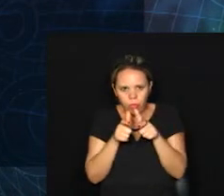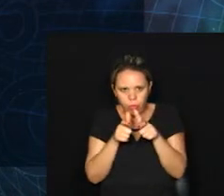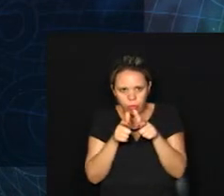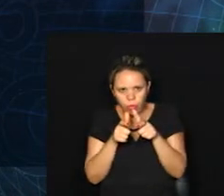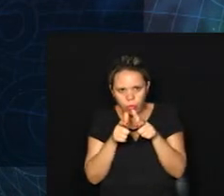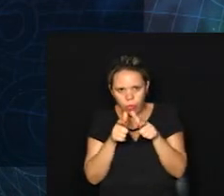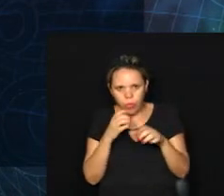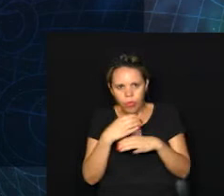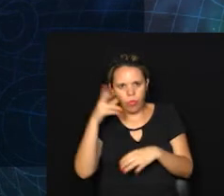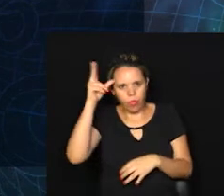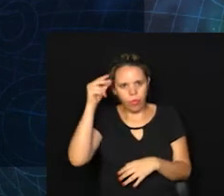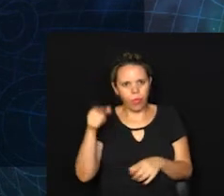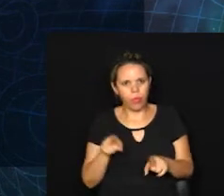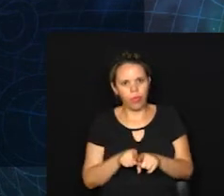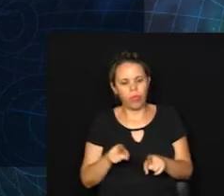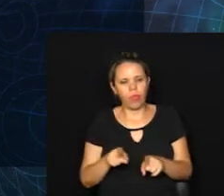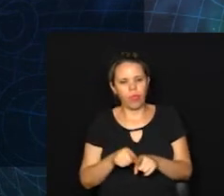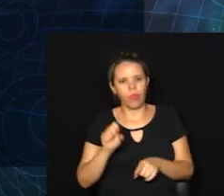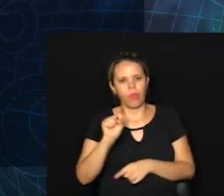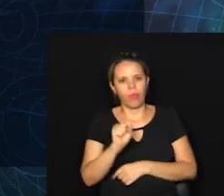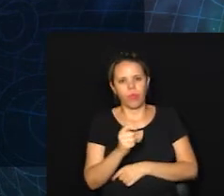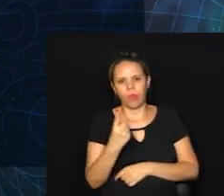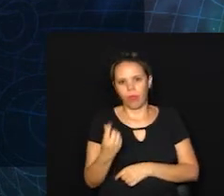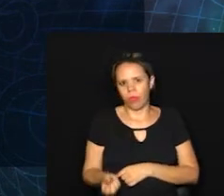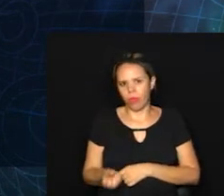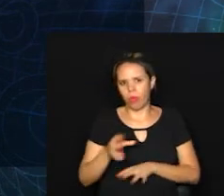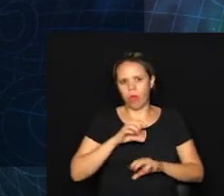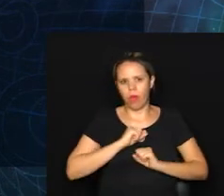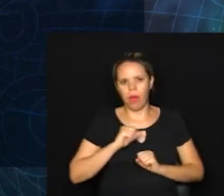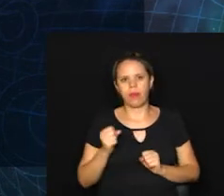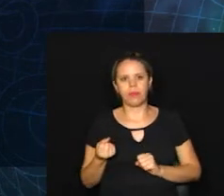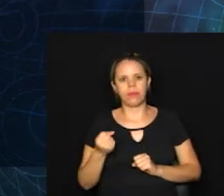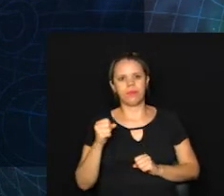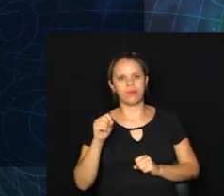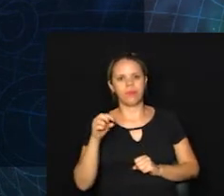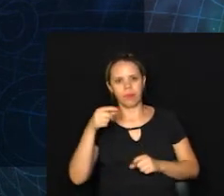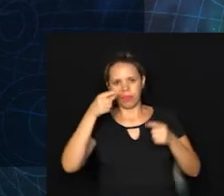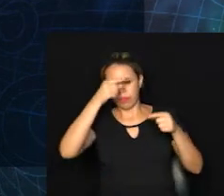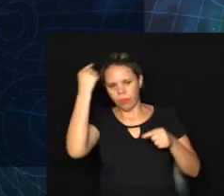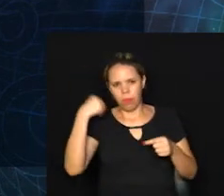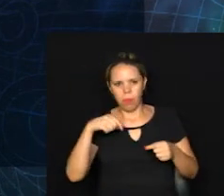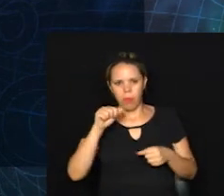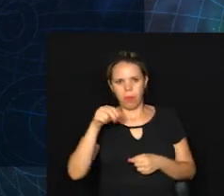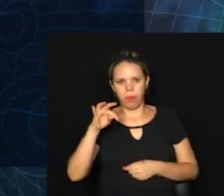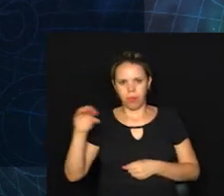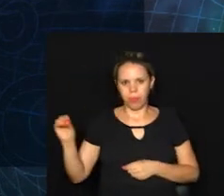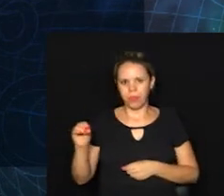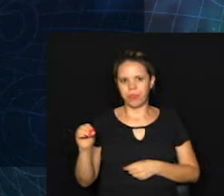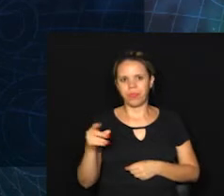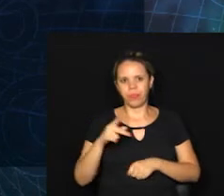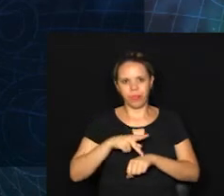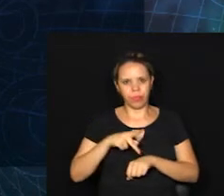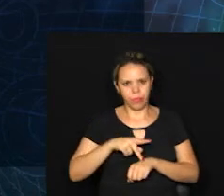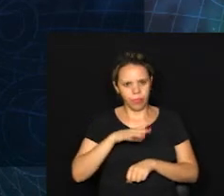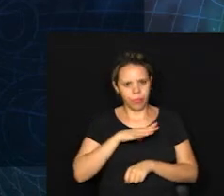casos. Engenheiro Coelho, com 816, Santo Antônio de Posse, 751,